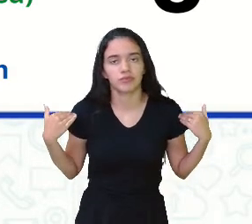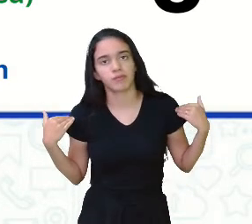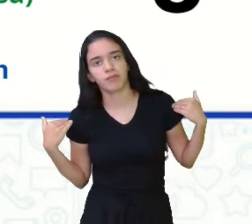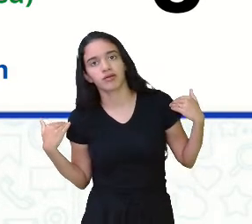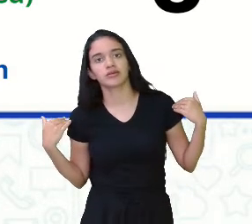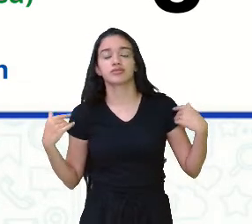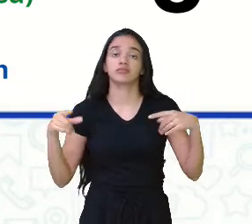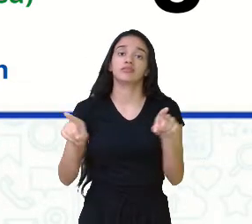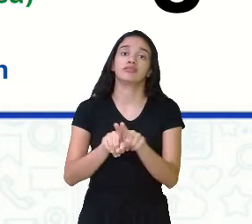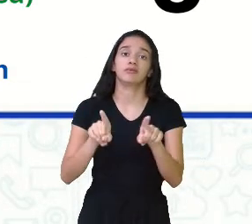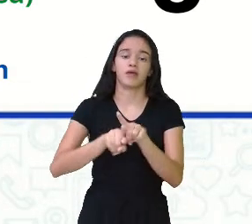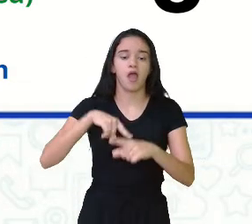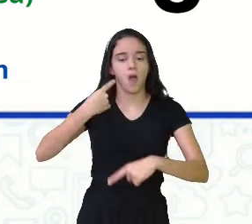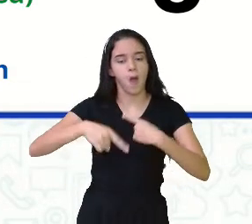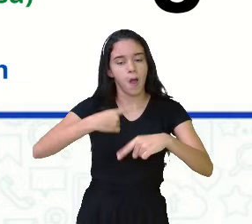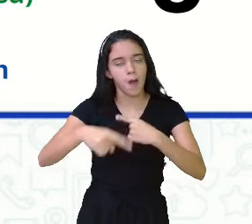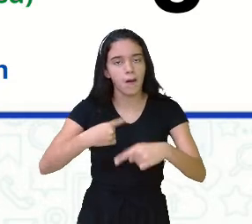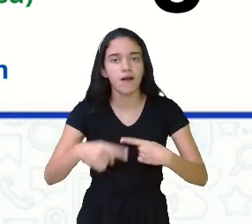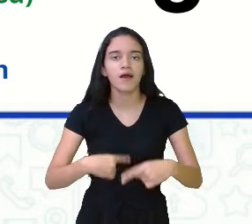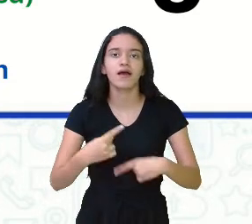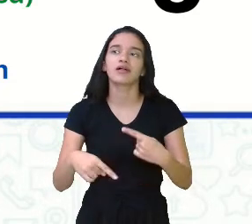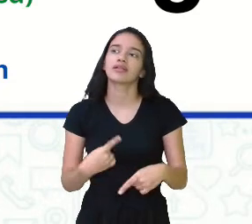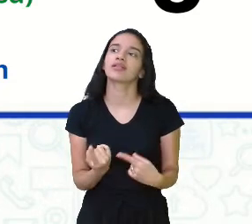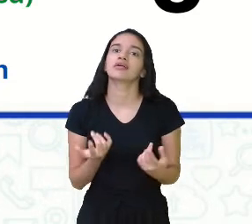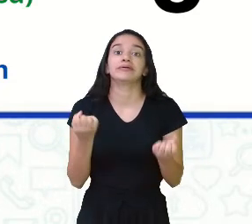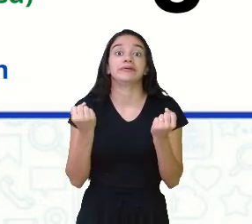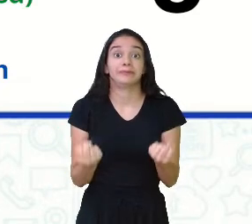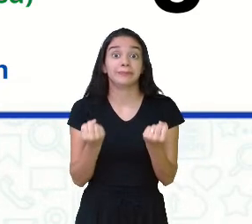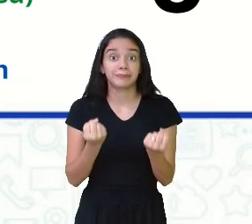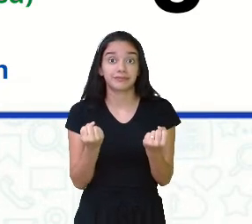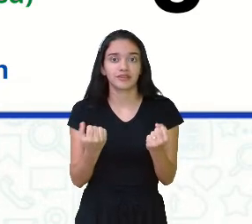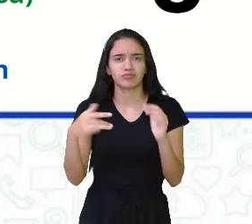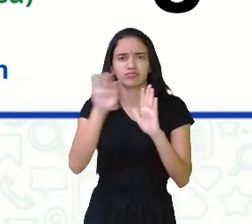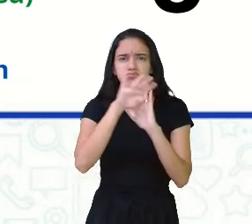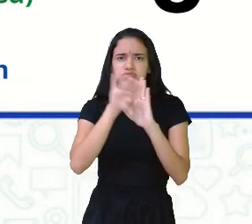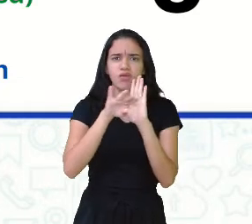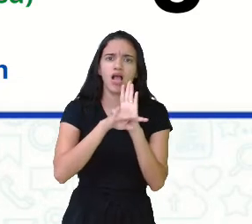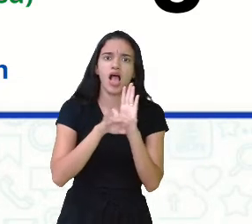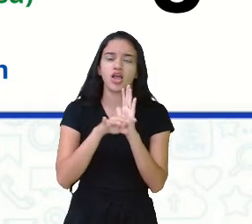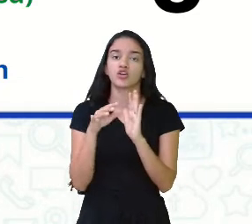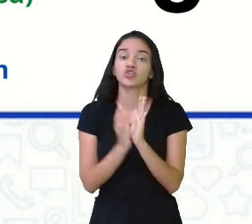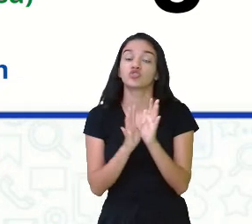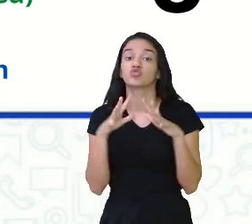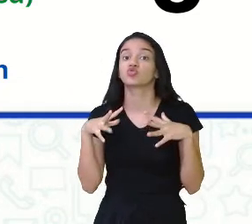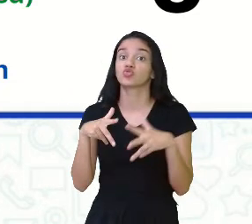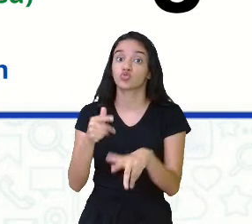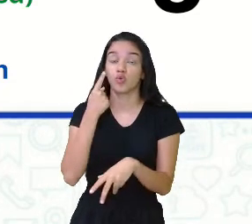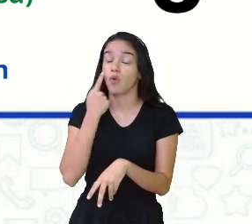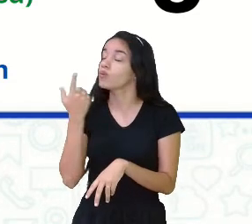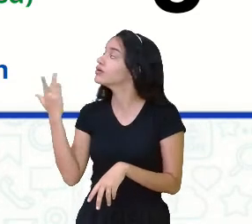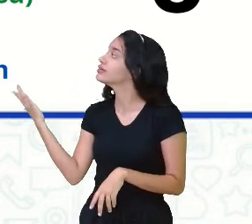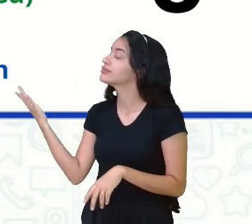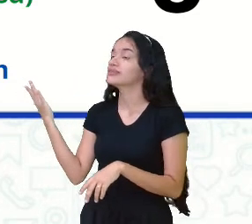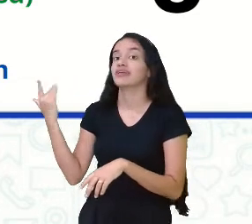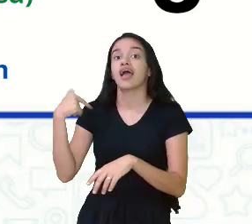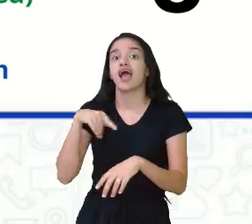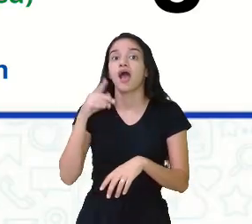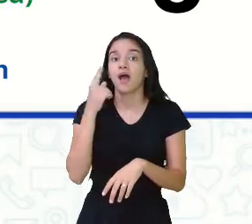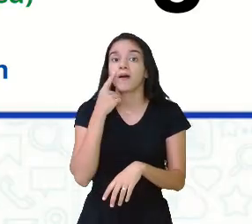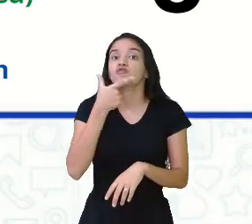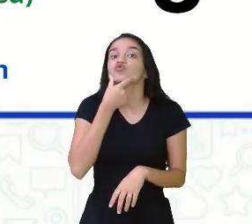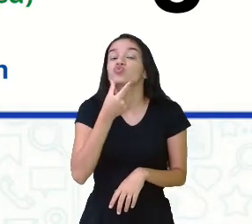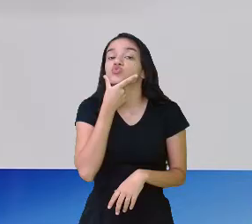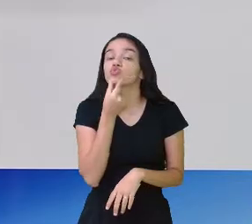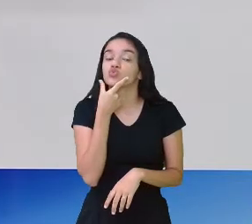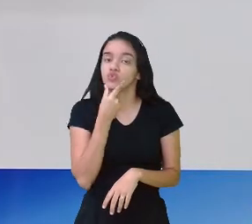torcer, rolar, transferência de peso. Essas aqui todas eles fizeram ali. Transferência de peso. Transferência de